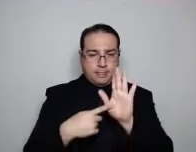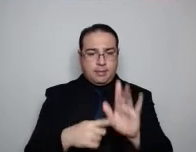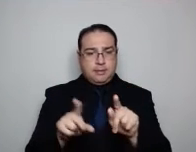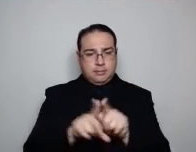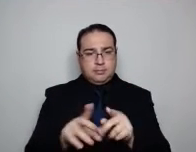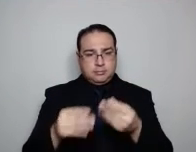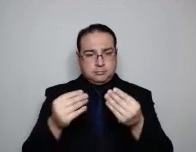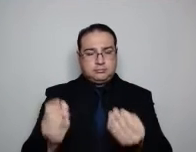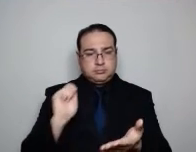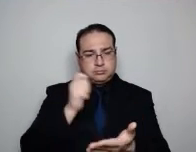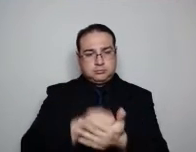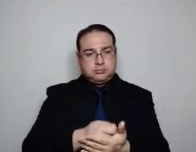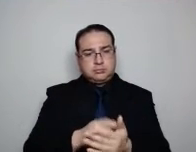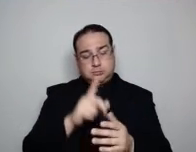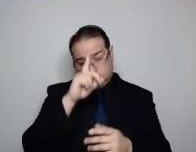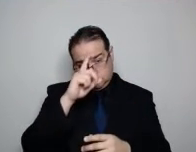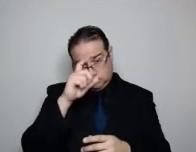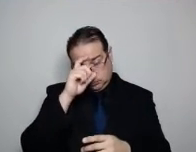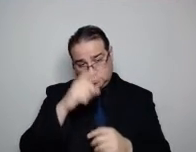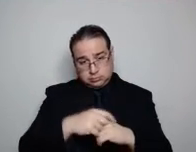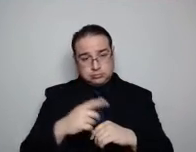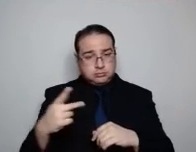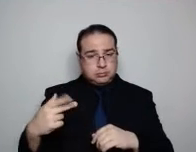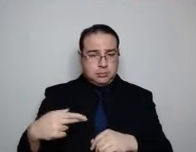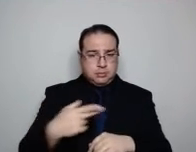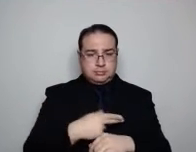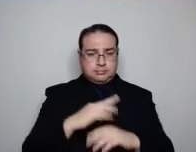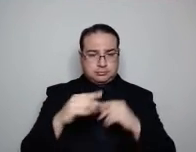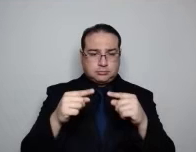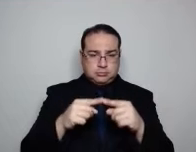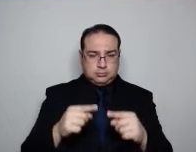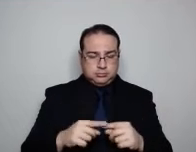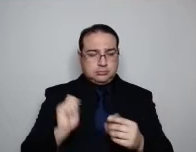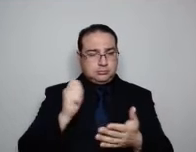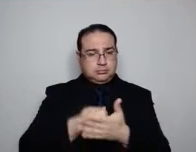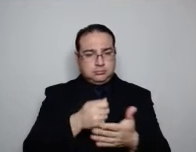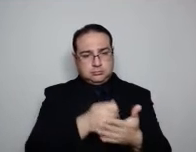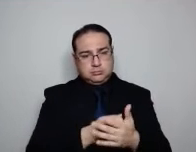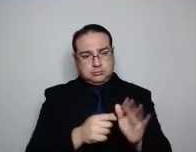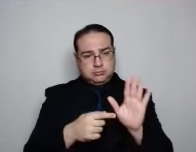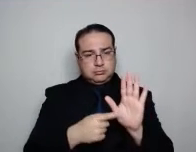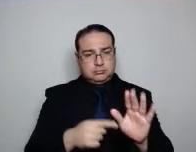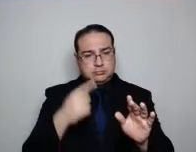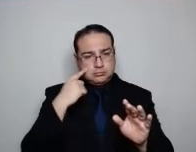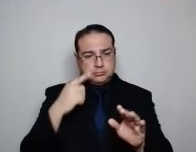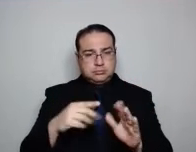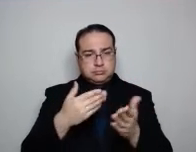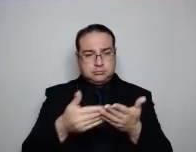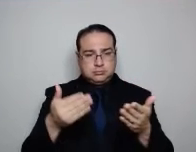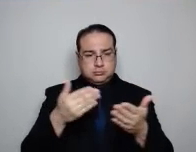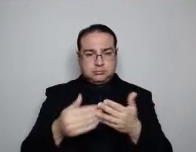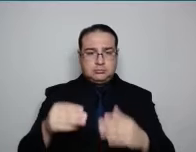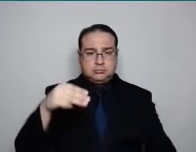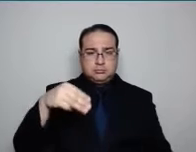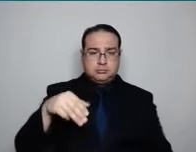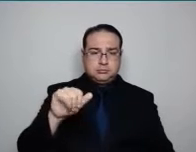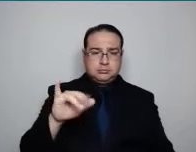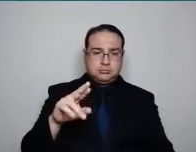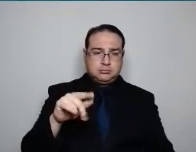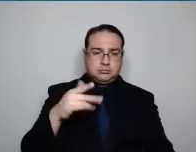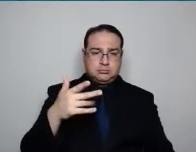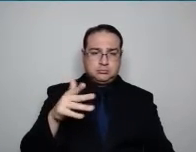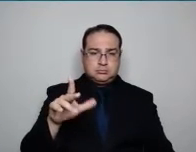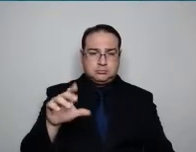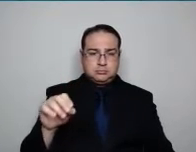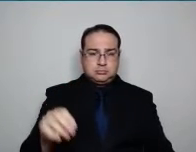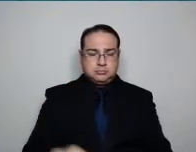despesas hospitalares, materializar o procedimento, tudo de ser cumprido, a ser aplicado o caso de cassação, sem prejuízo da majoração. Muito bem. Que